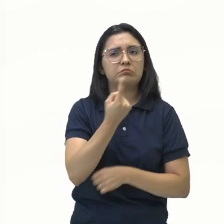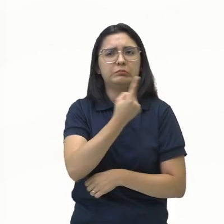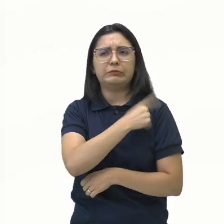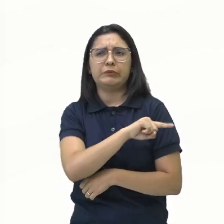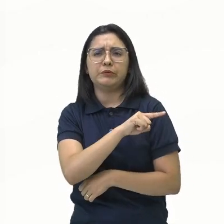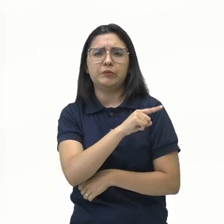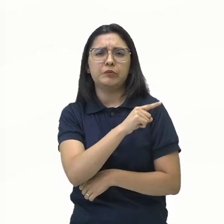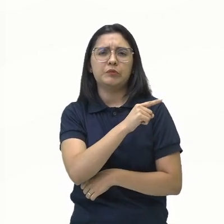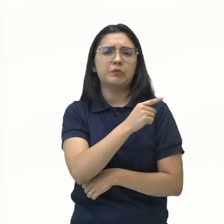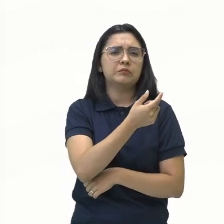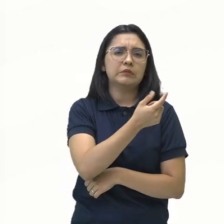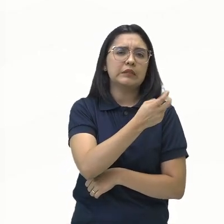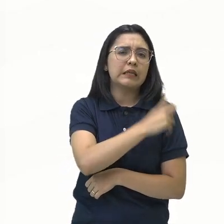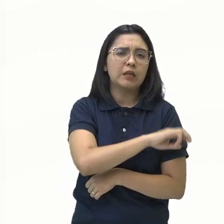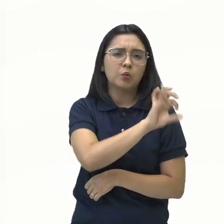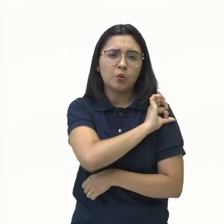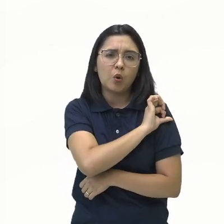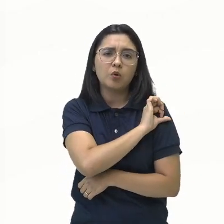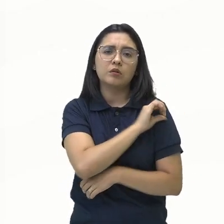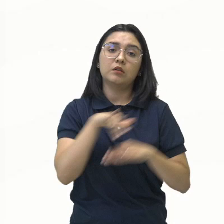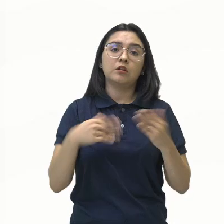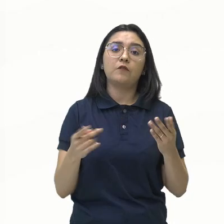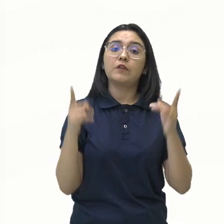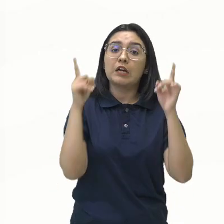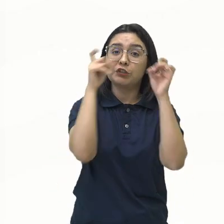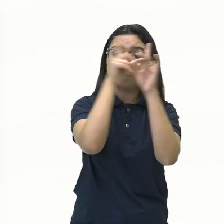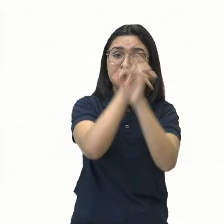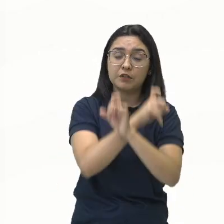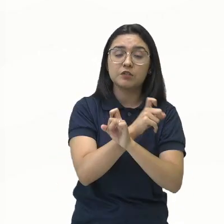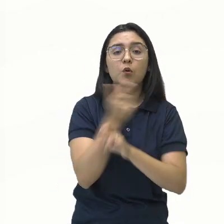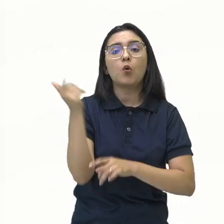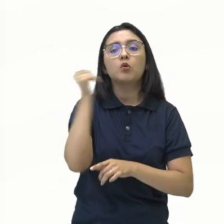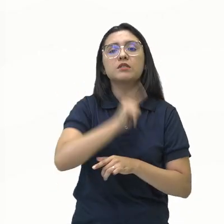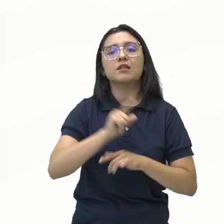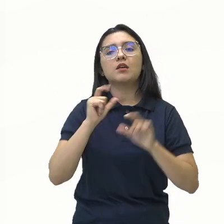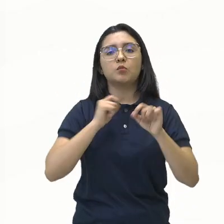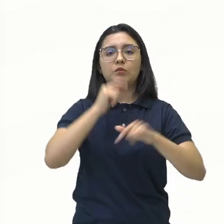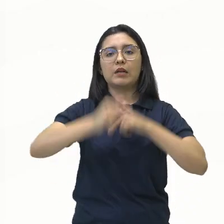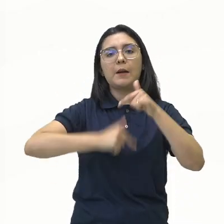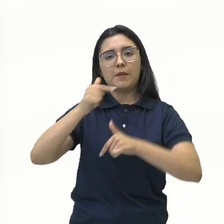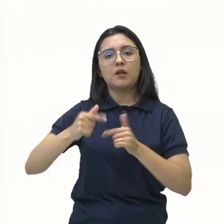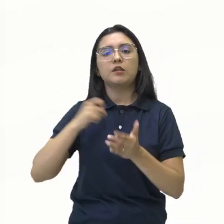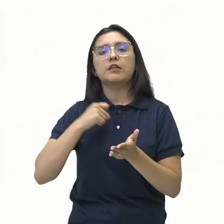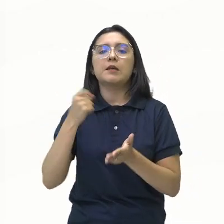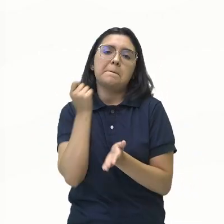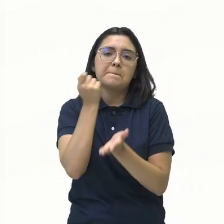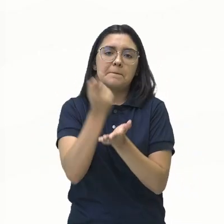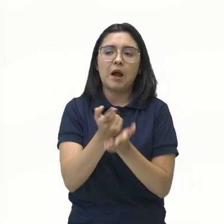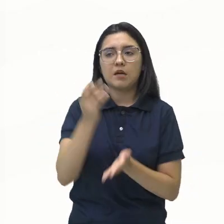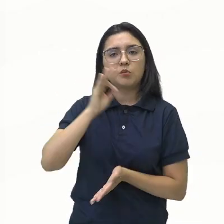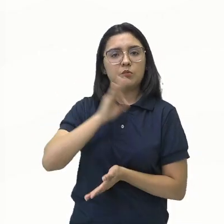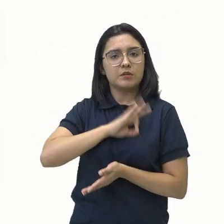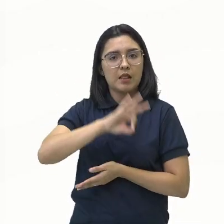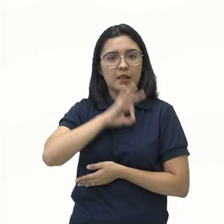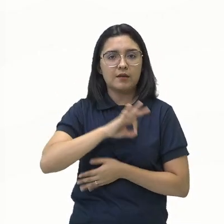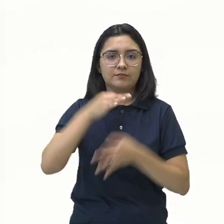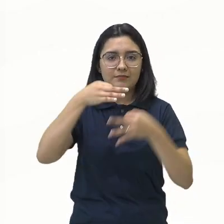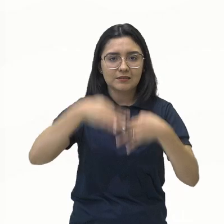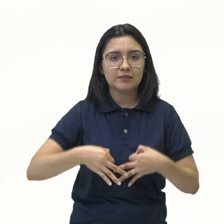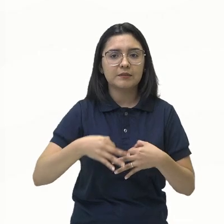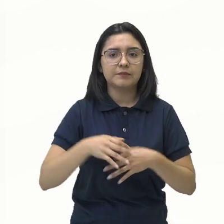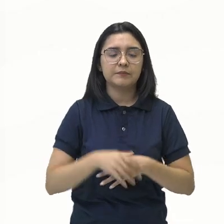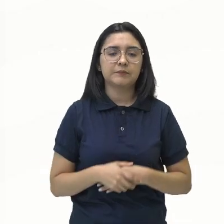fundamental. E aí, obviamente, fica mais difícil conseguir um posto de trabalho que pague melhor, né, que não seja ali